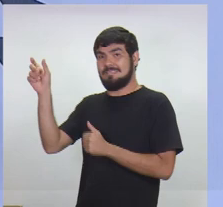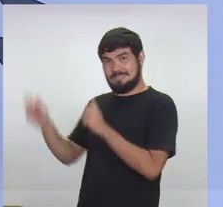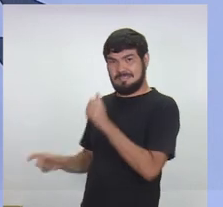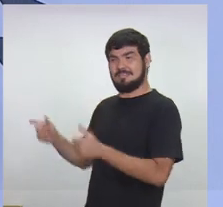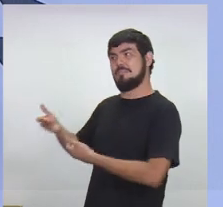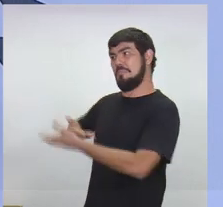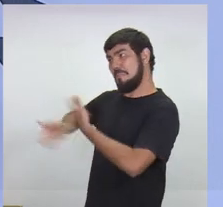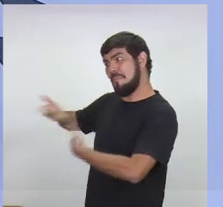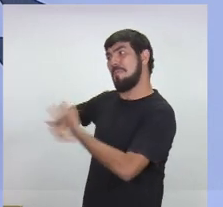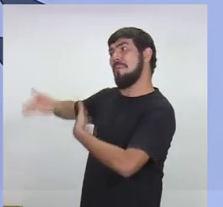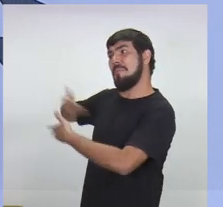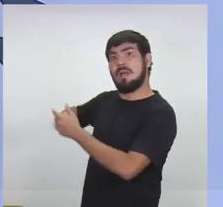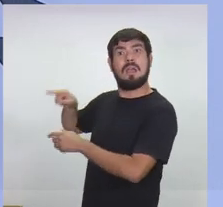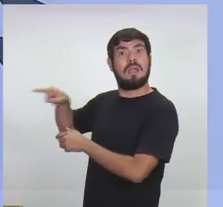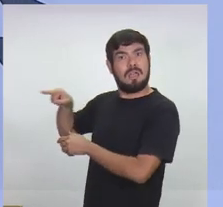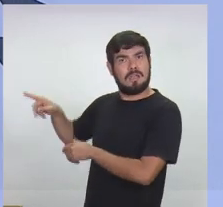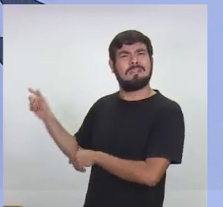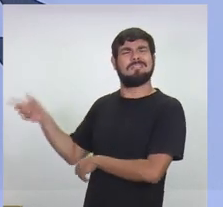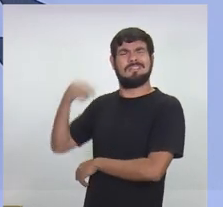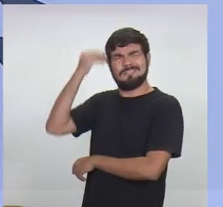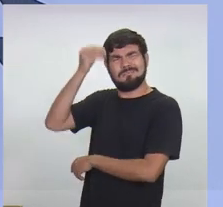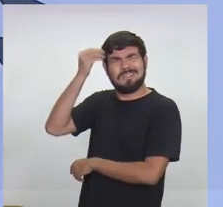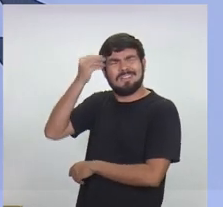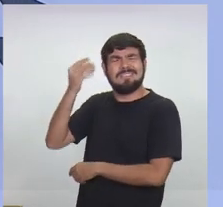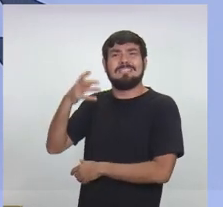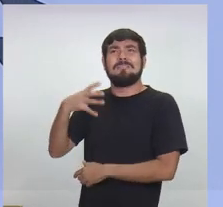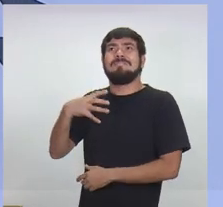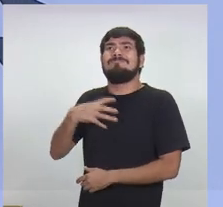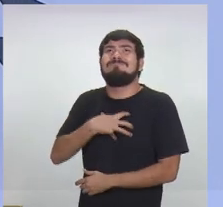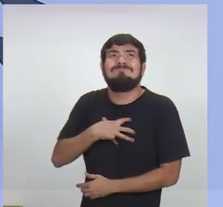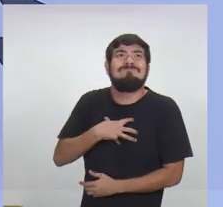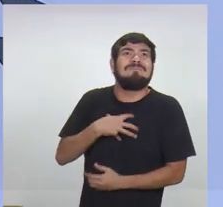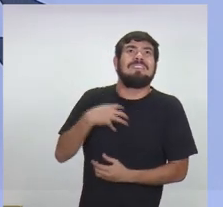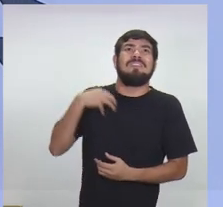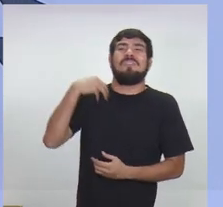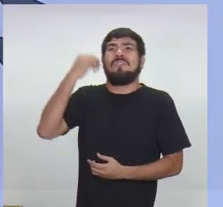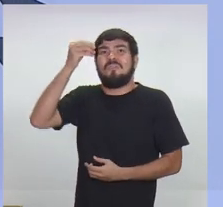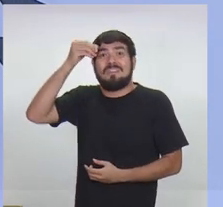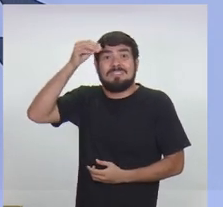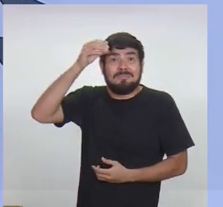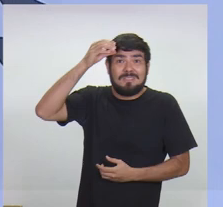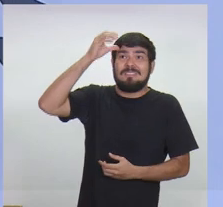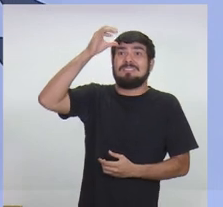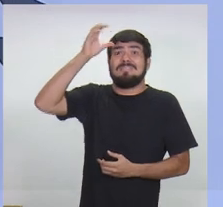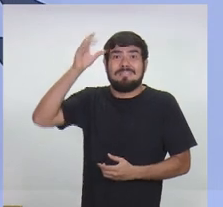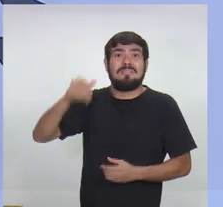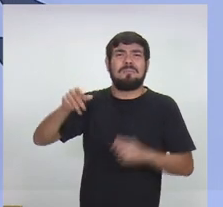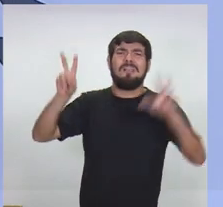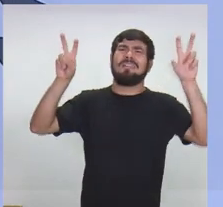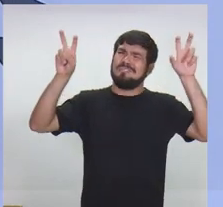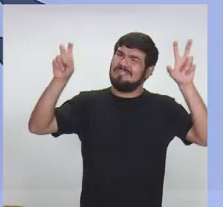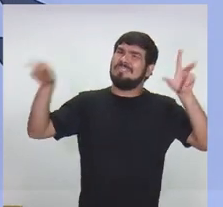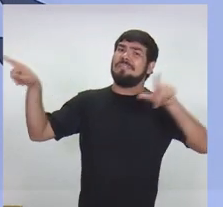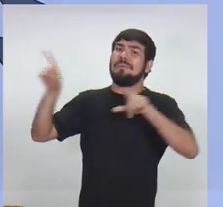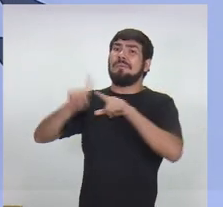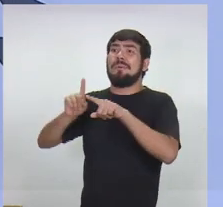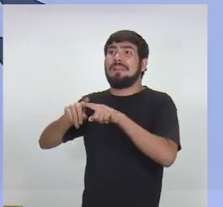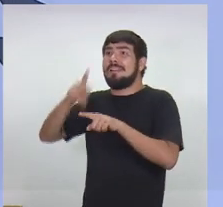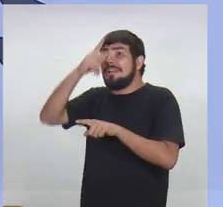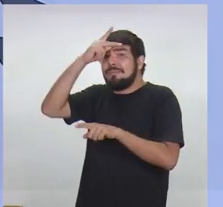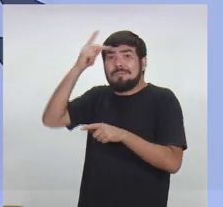significativa pelas causas coletivas e tem uma sensibilidade um conhecimento muito grande sobre esse assunto que no momento em que o pequeno